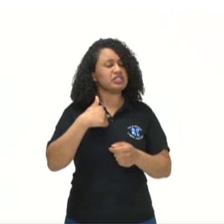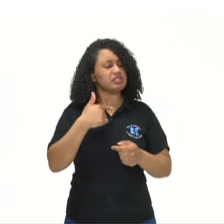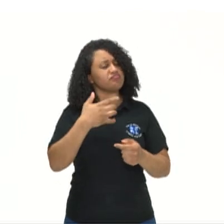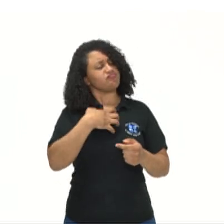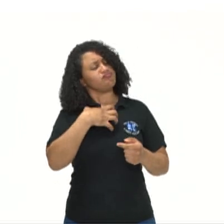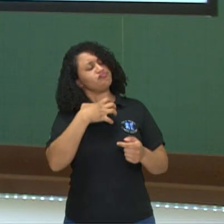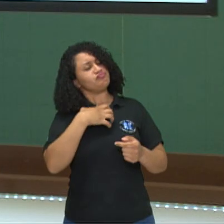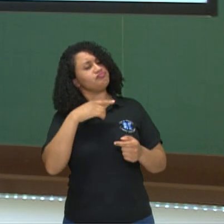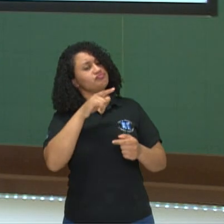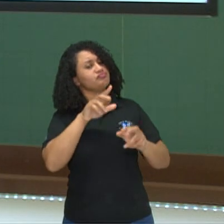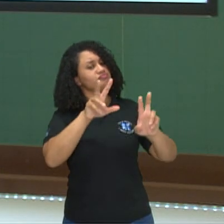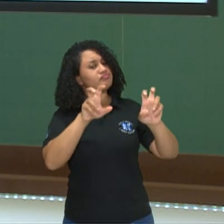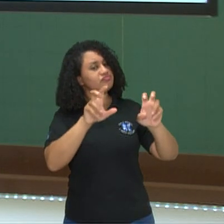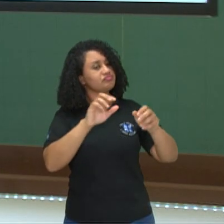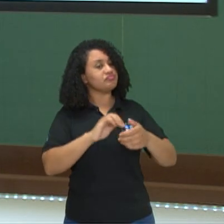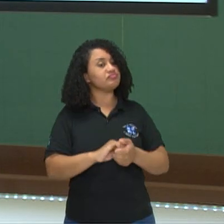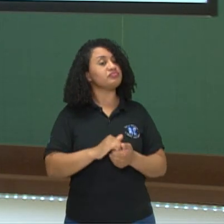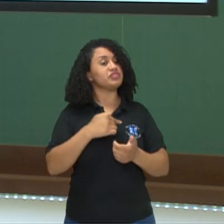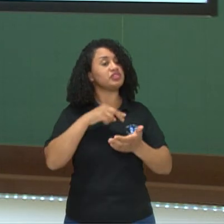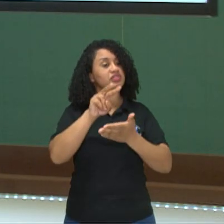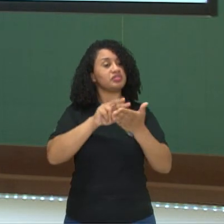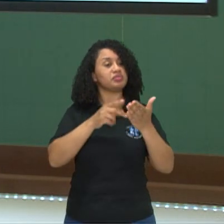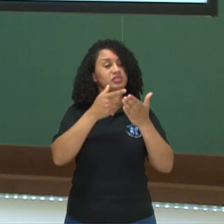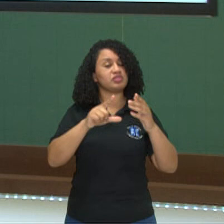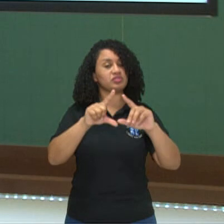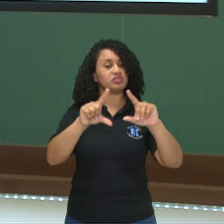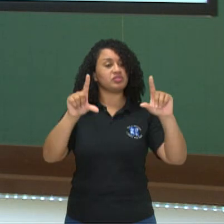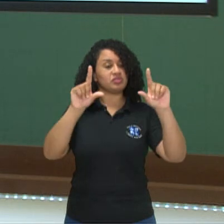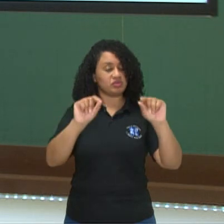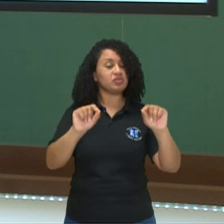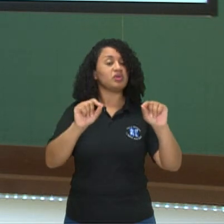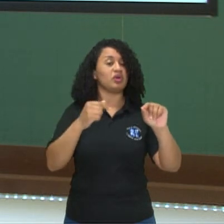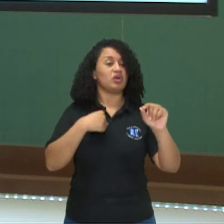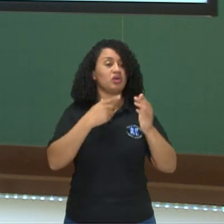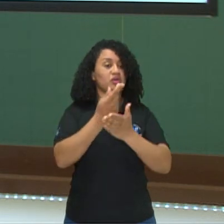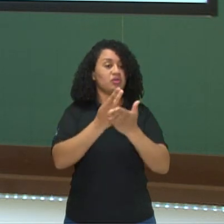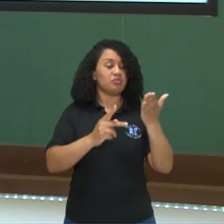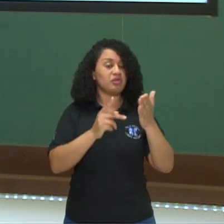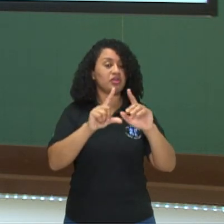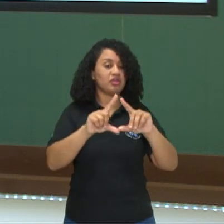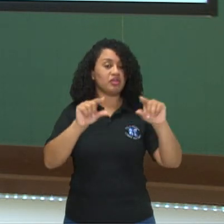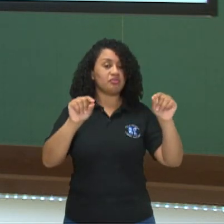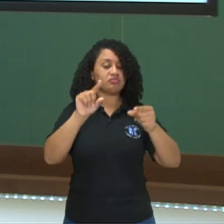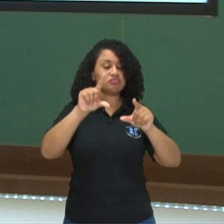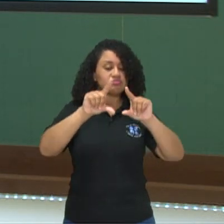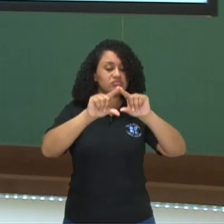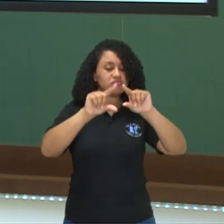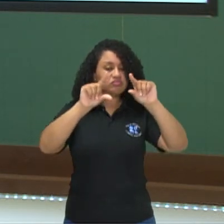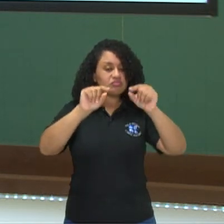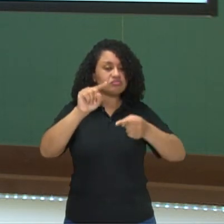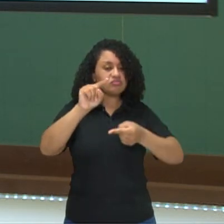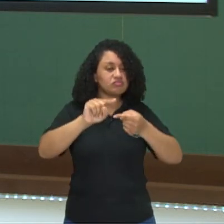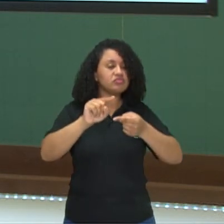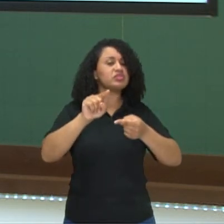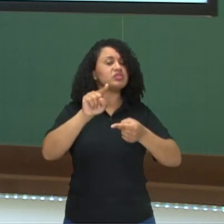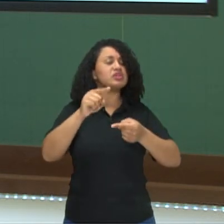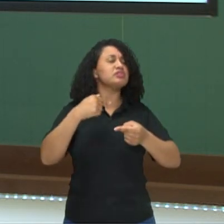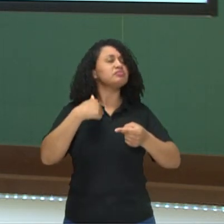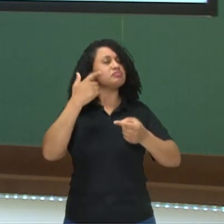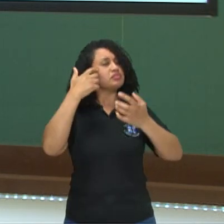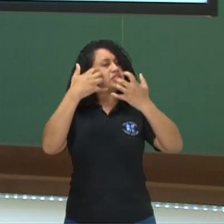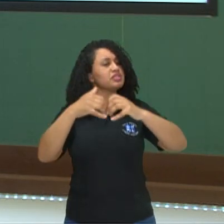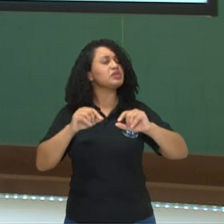esse tema? Então, nós vamos ler mais uma vez o fragmento, né, o poema, que é um poema curto, e você vai pensar sobre o que ele